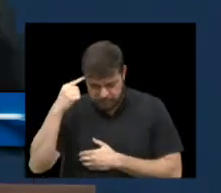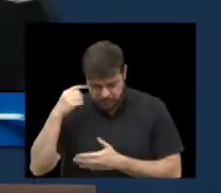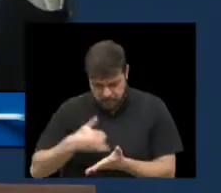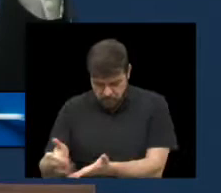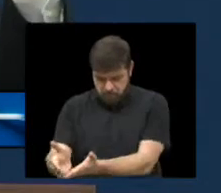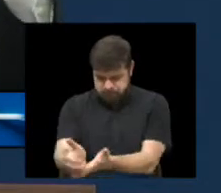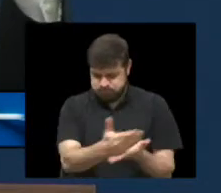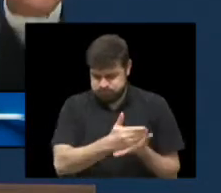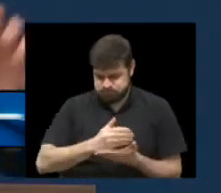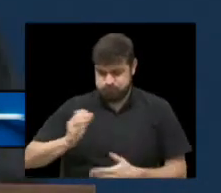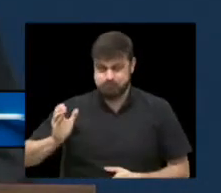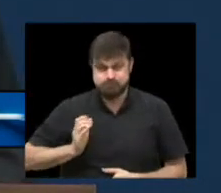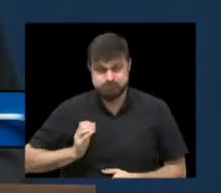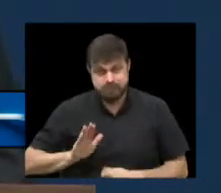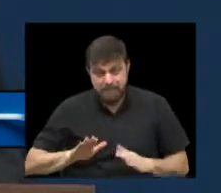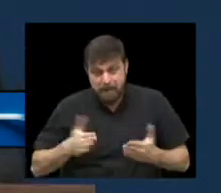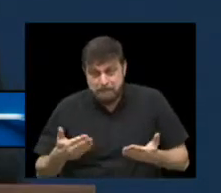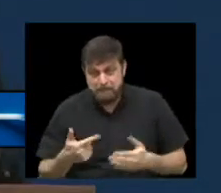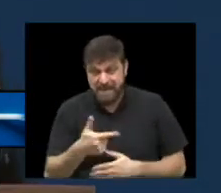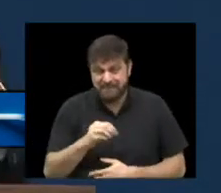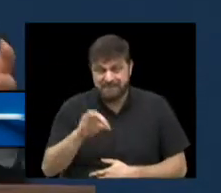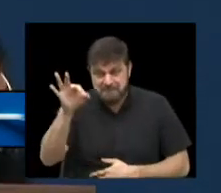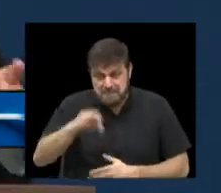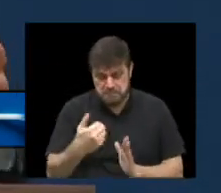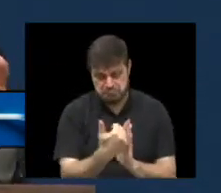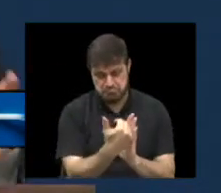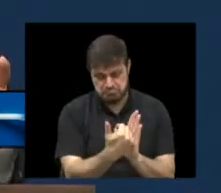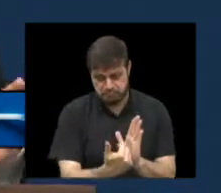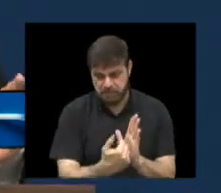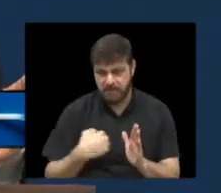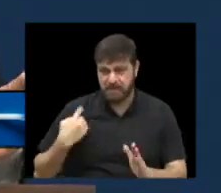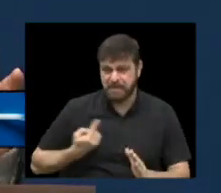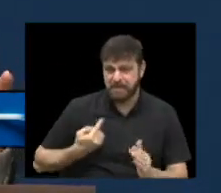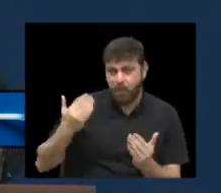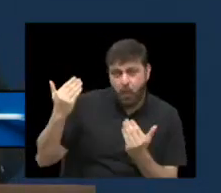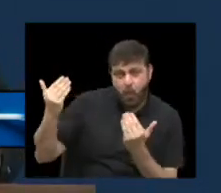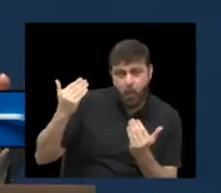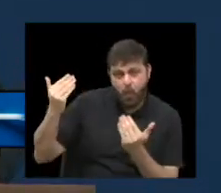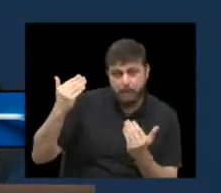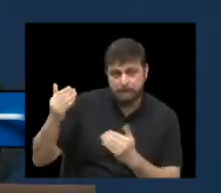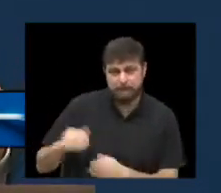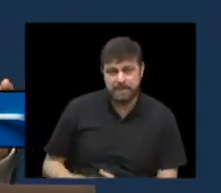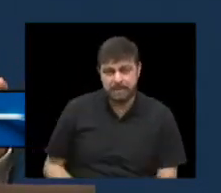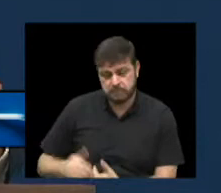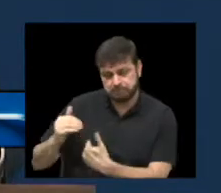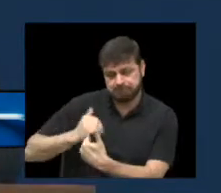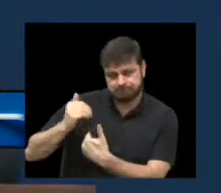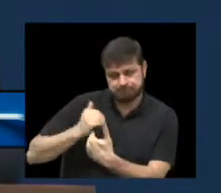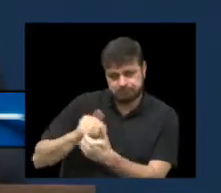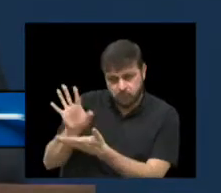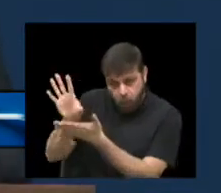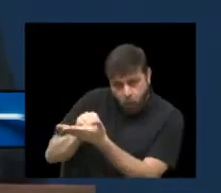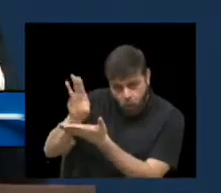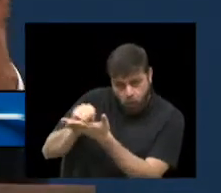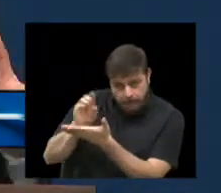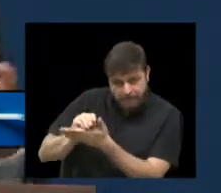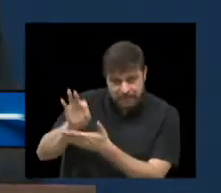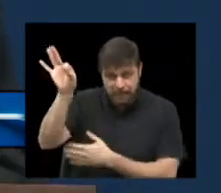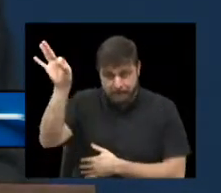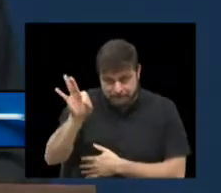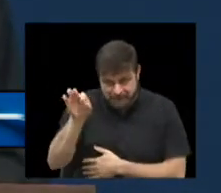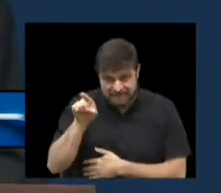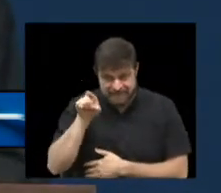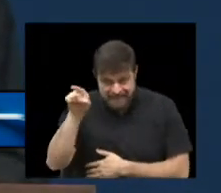utilizando como indicadores de crescimento os indicadores do Estado de São Paulo, a perspectiva de crescimento do